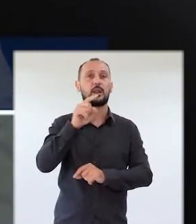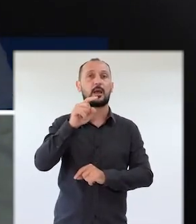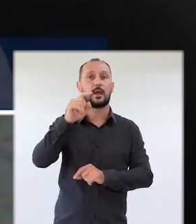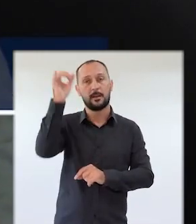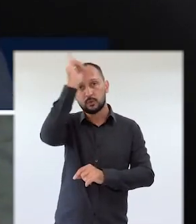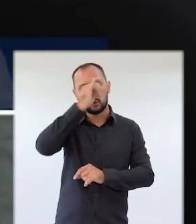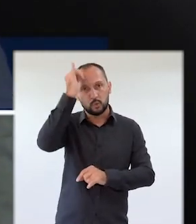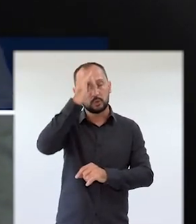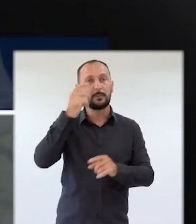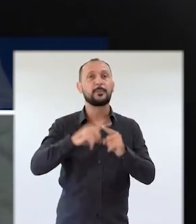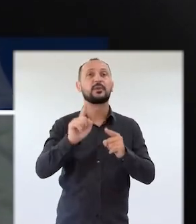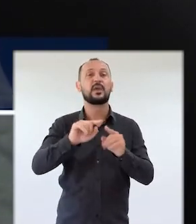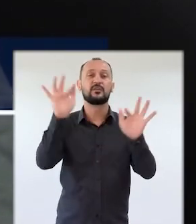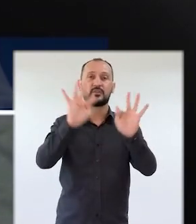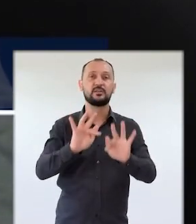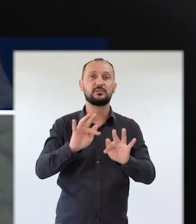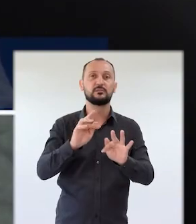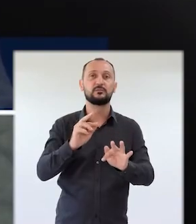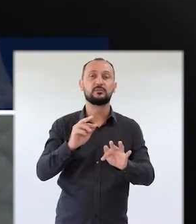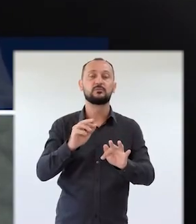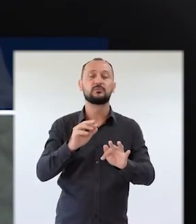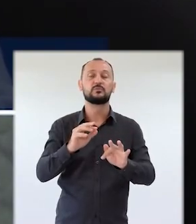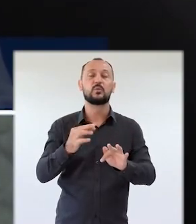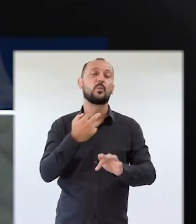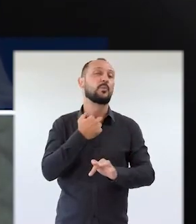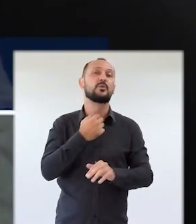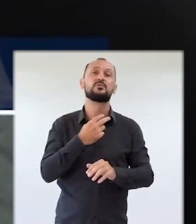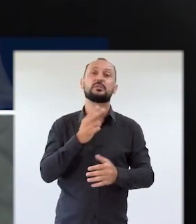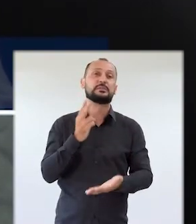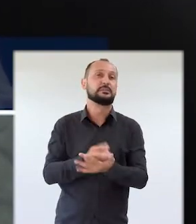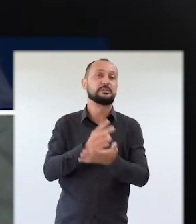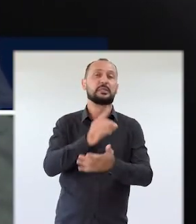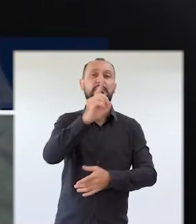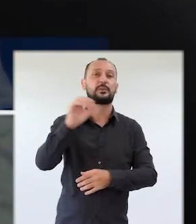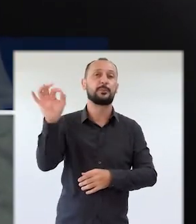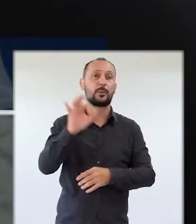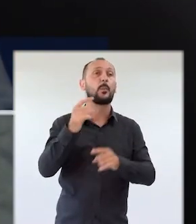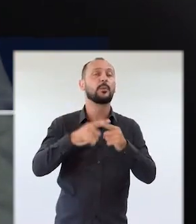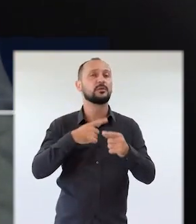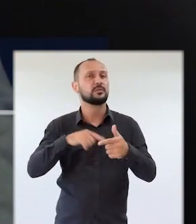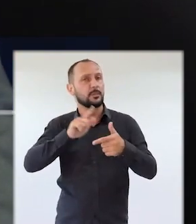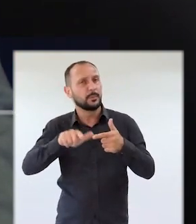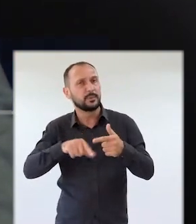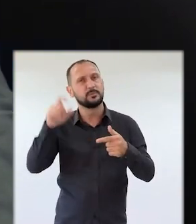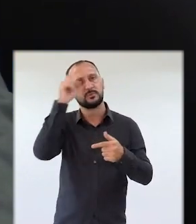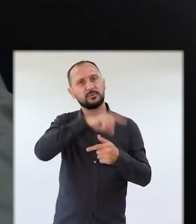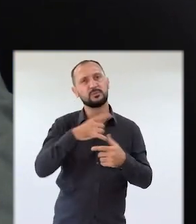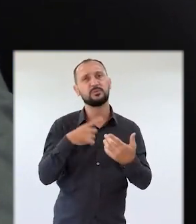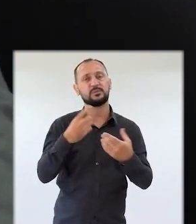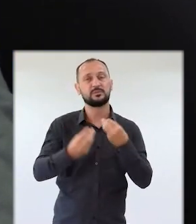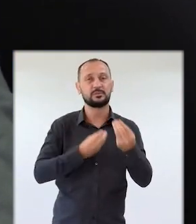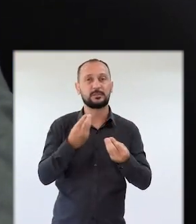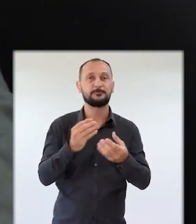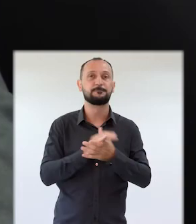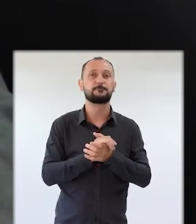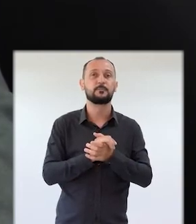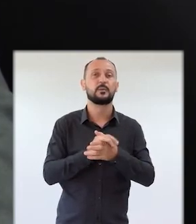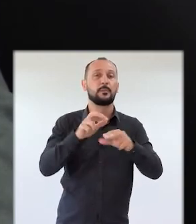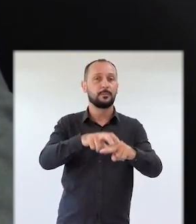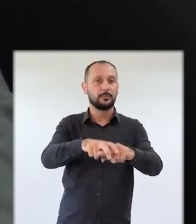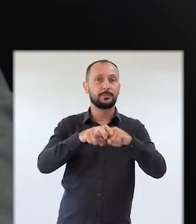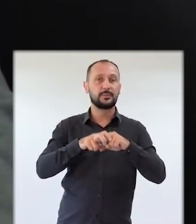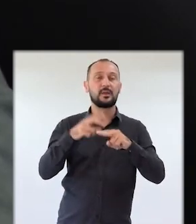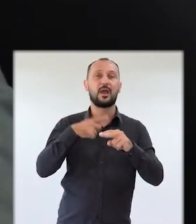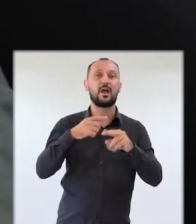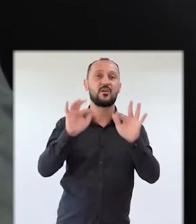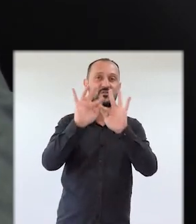diz que é feliz o tempo todo, ela não é feliz, ela é tonta. Né? Porque a felicidade não é possível de modo contínuo, porque a vida tem problema, tem